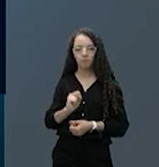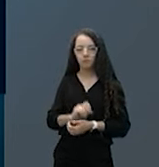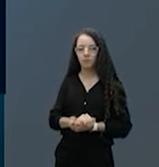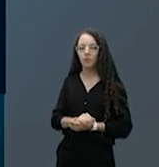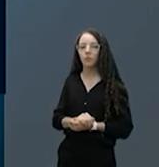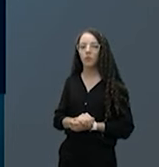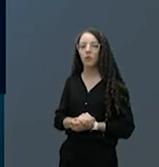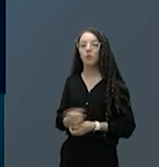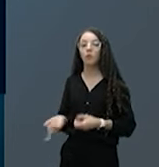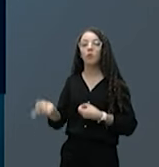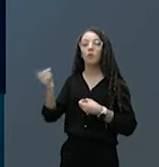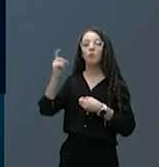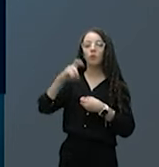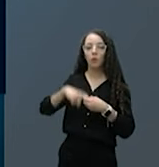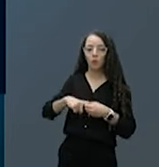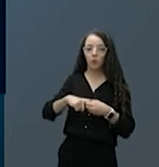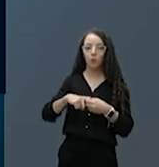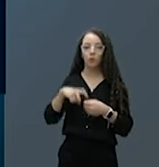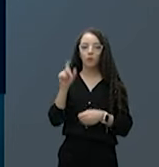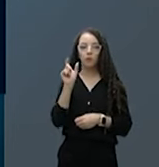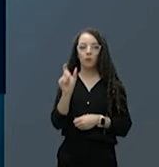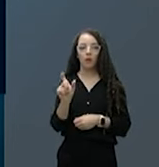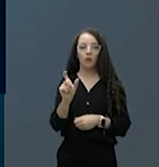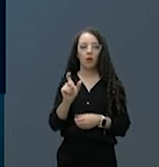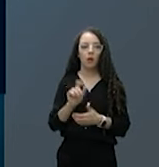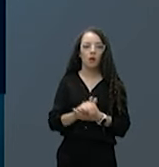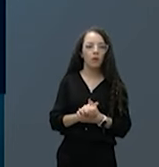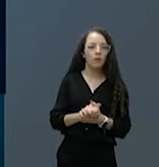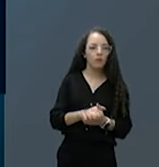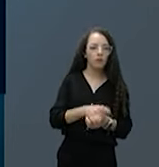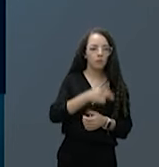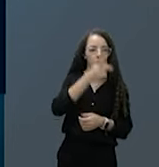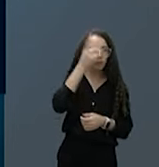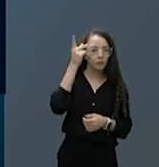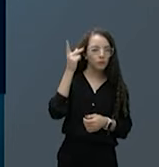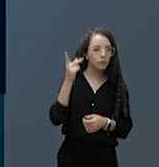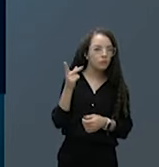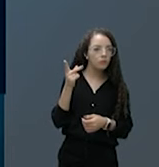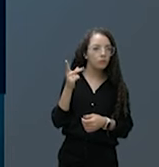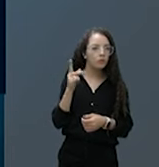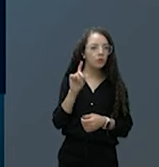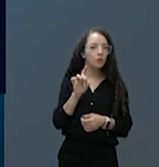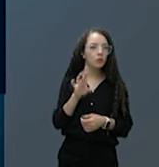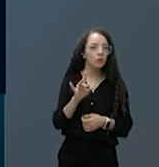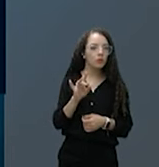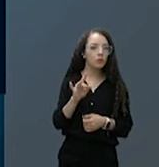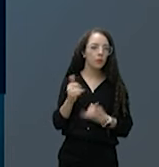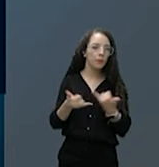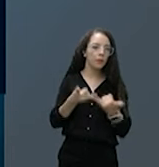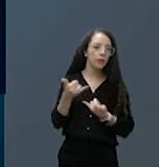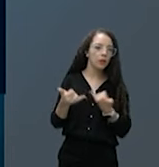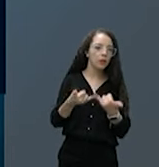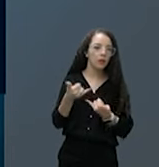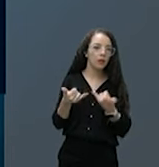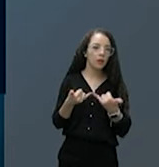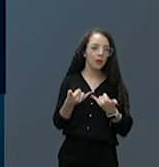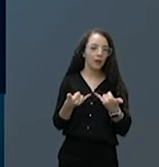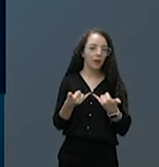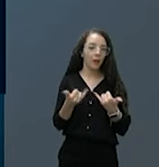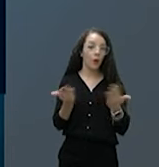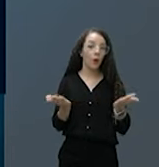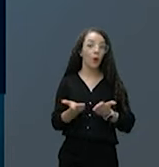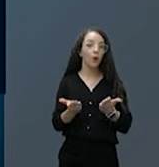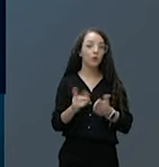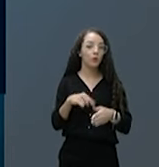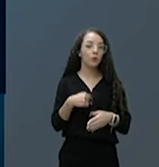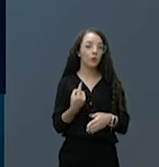ao relator apenas com uma consideração. Eles vieram, mas se me permite a brincadeira. Hoje nós estivemos na hora do